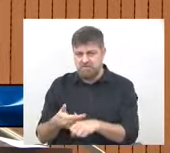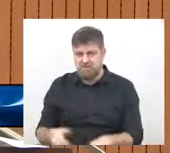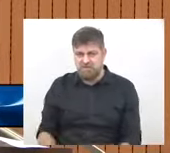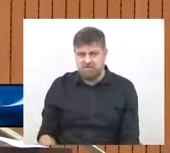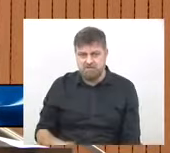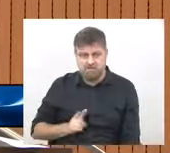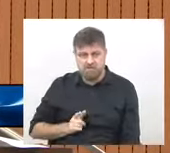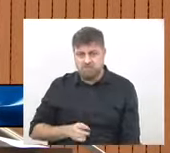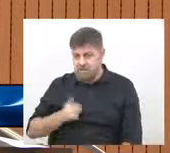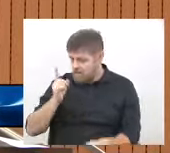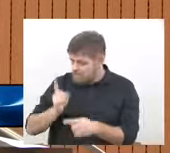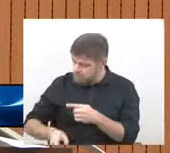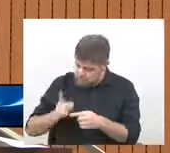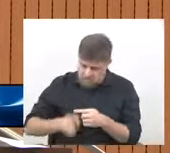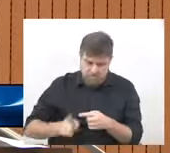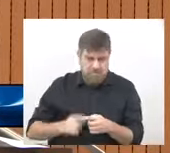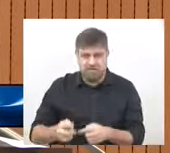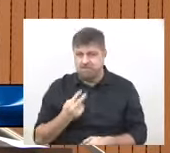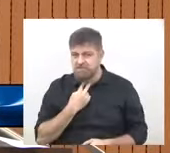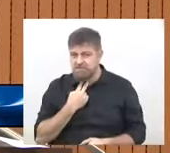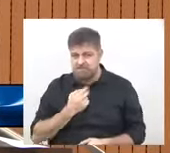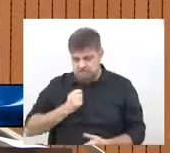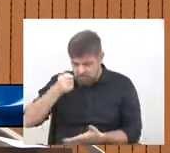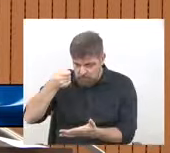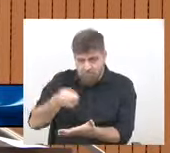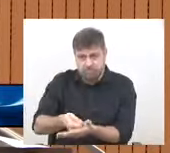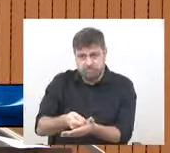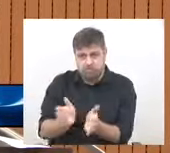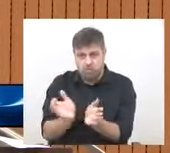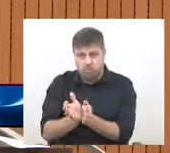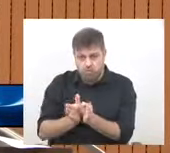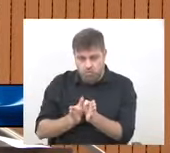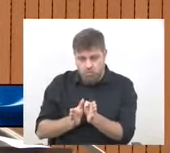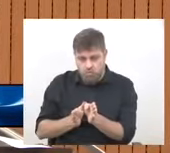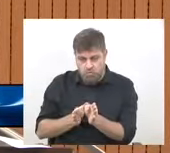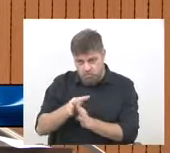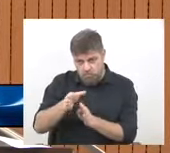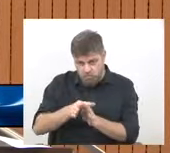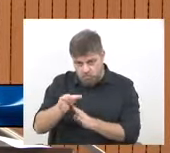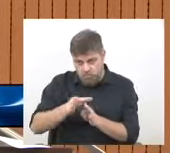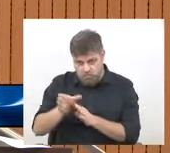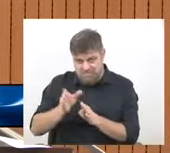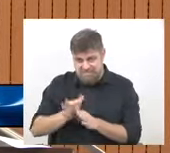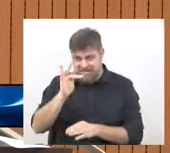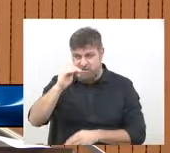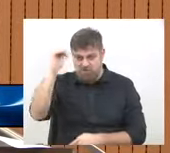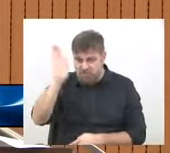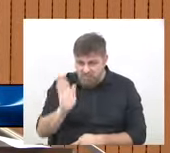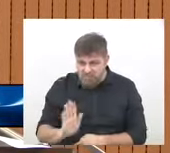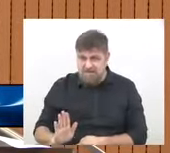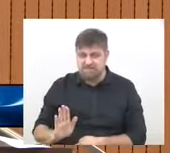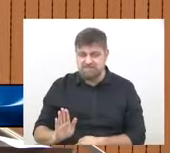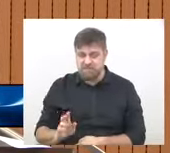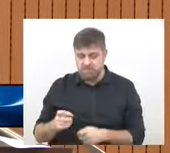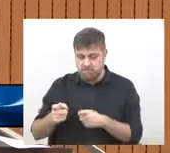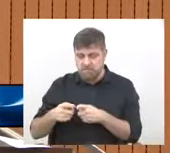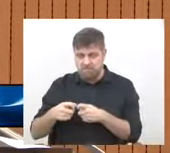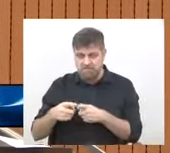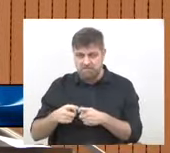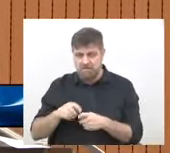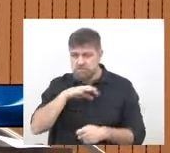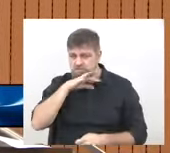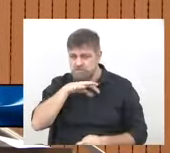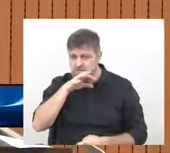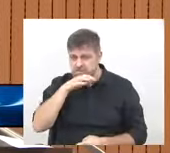a caudectomia, existe uma determinação do Conselho Regional, do Conselho Federal de Medicina Veterinária, proibindo